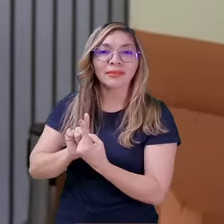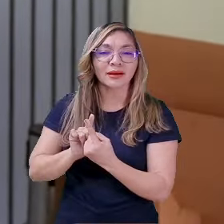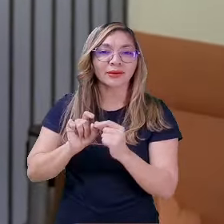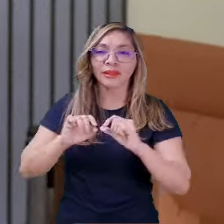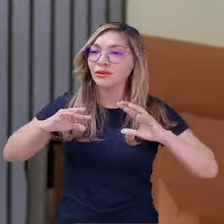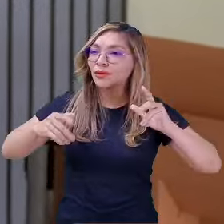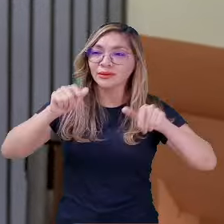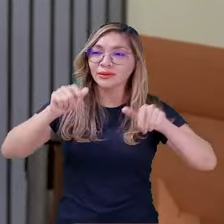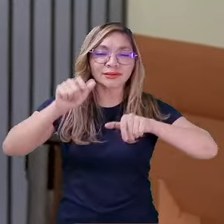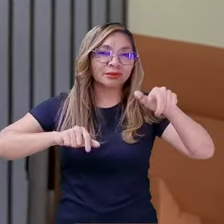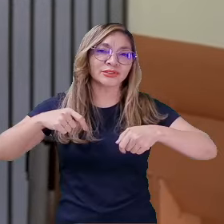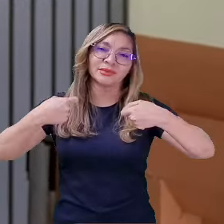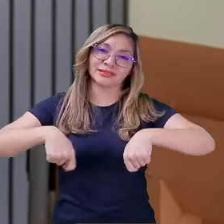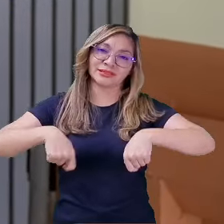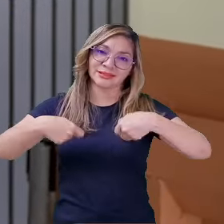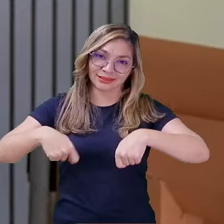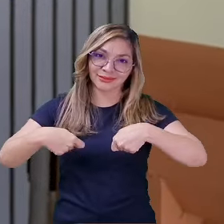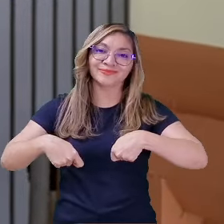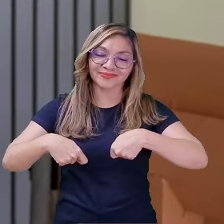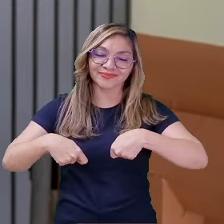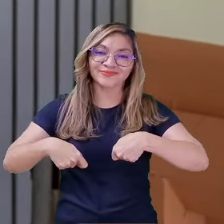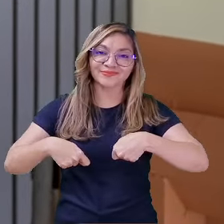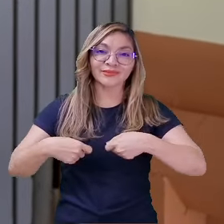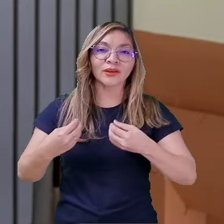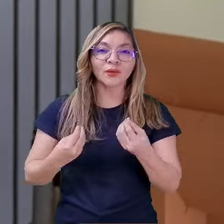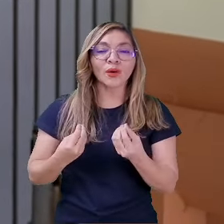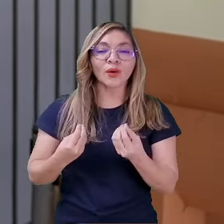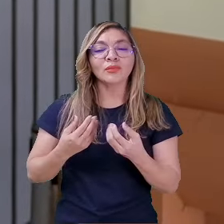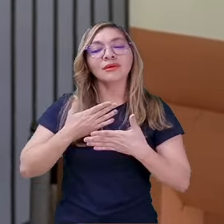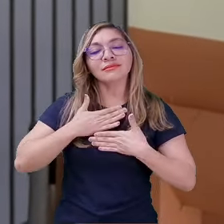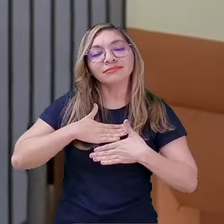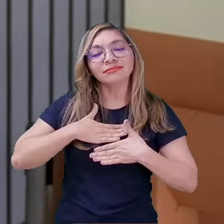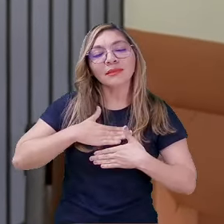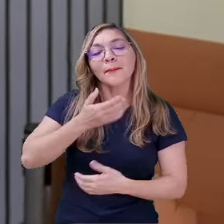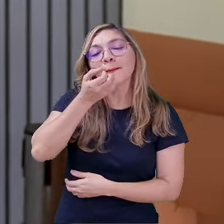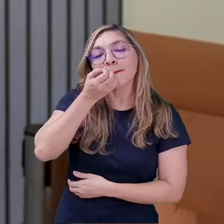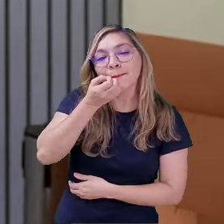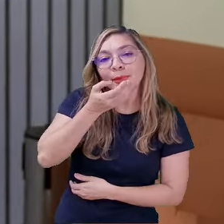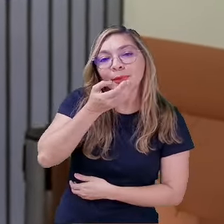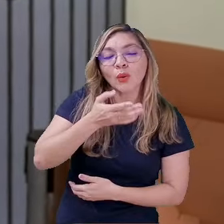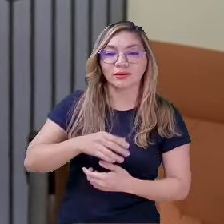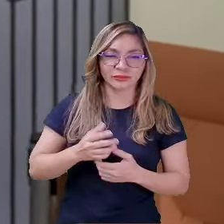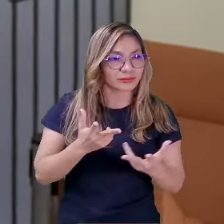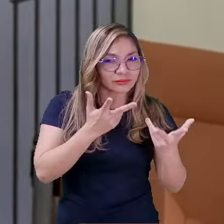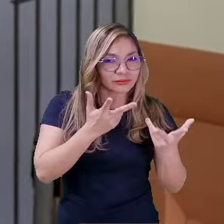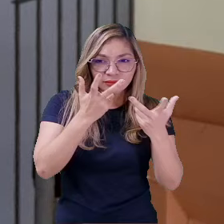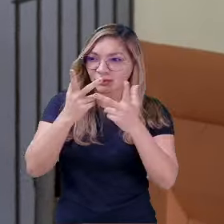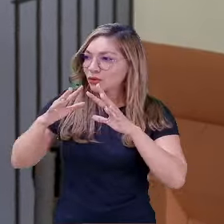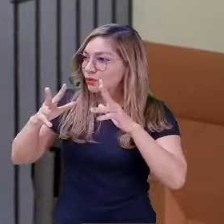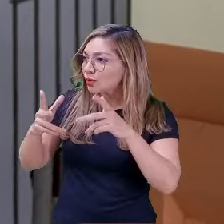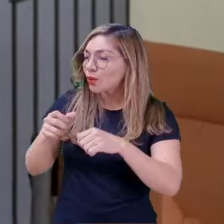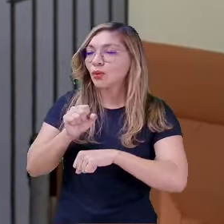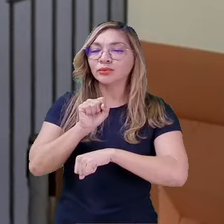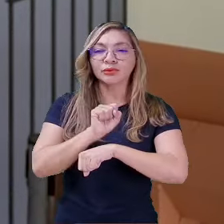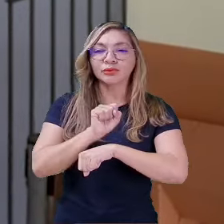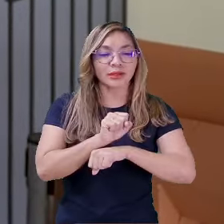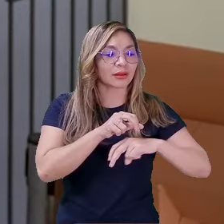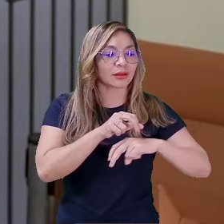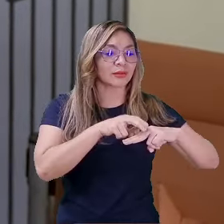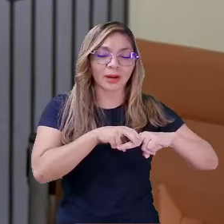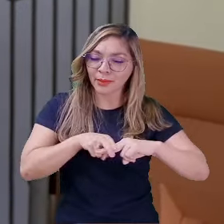precisando de atendimento na Vila Progresso de uma forma mais confortável. Vocês puderam observar que todo mundo aguardou sentadinho,